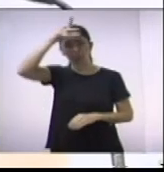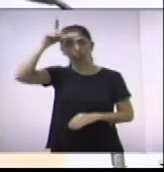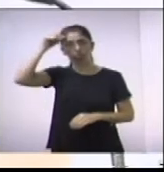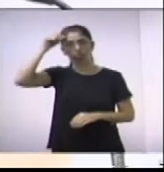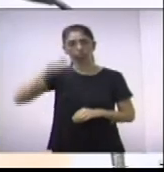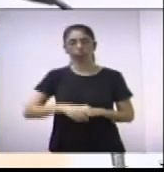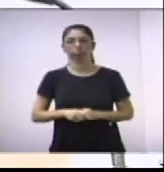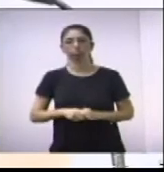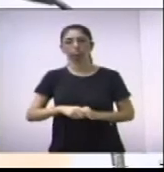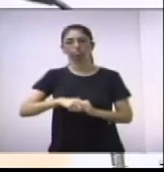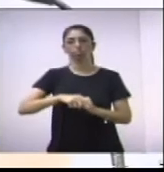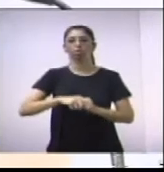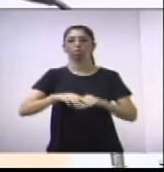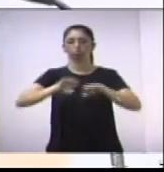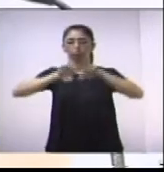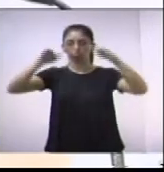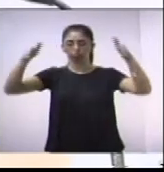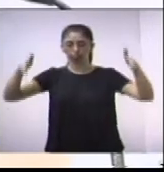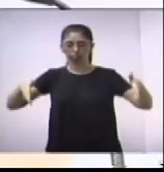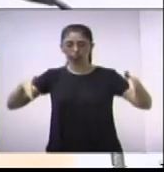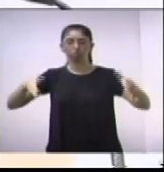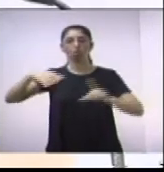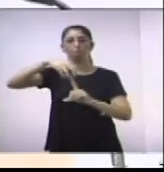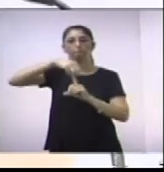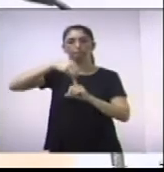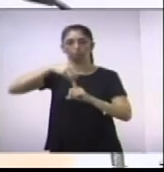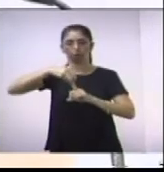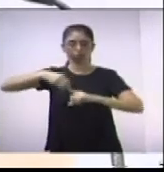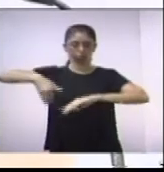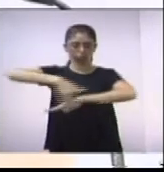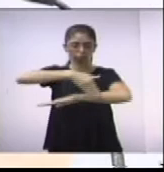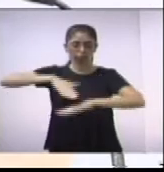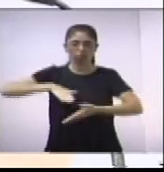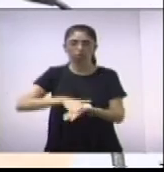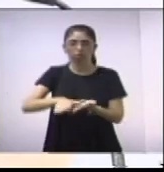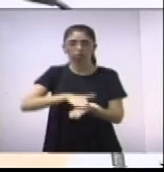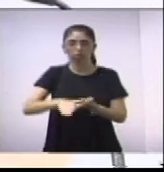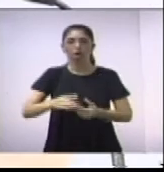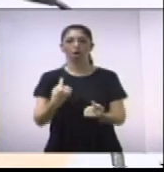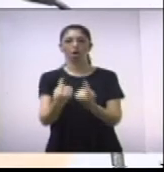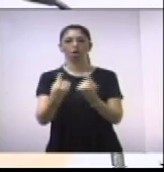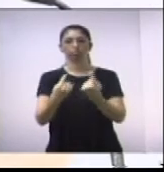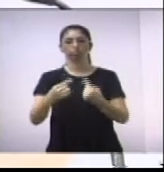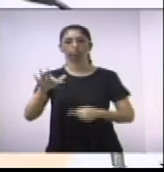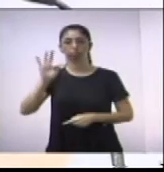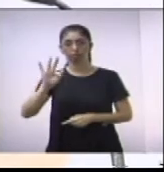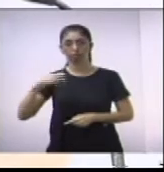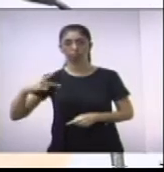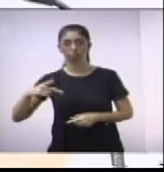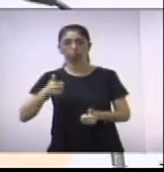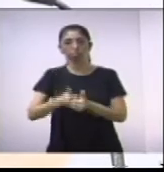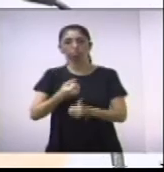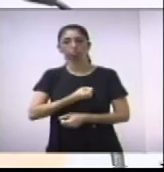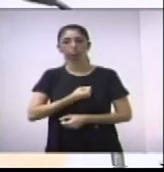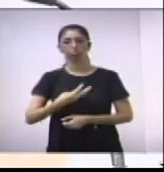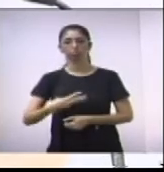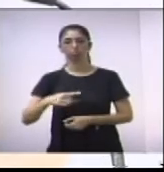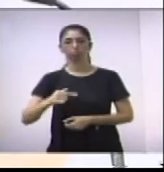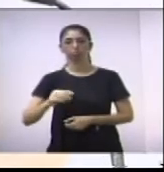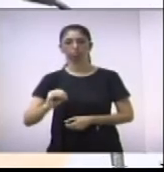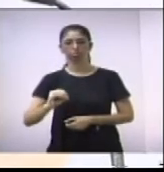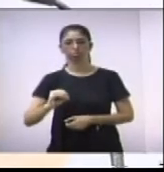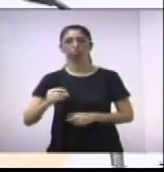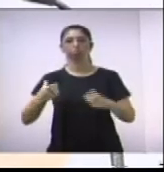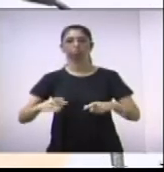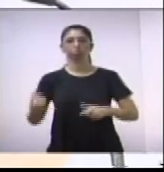de cobertura e calçamento no ponto de ônibus existente na Avenida Afonso Petrobon, ao lado do número 370, no Jardim